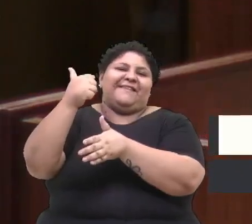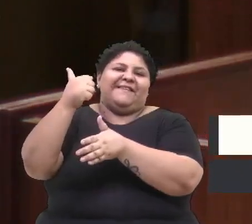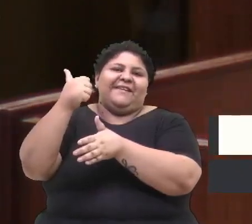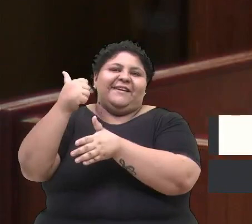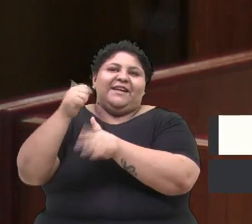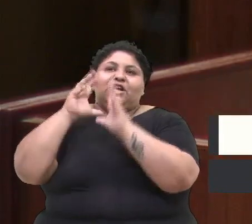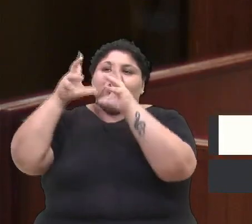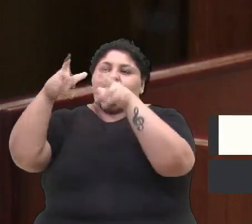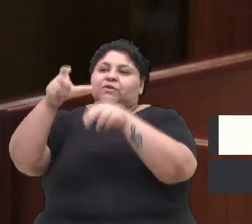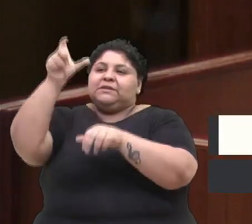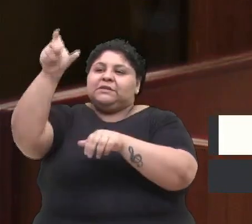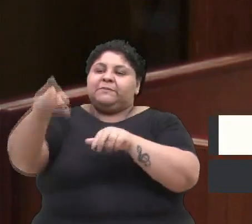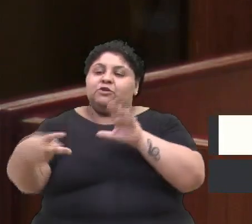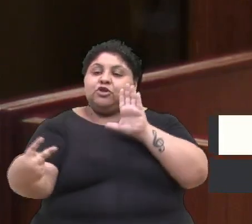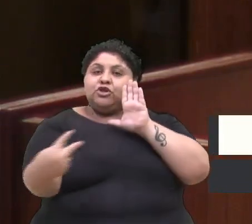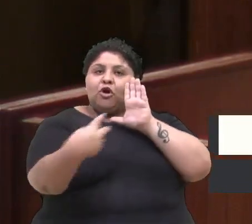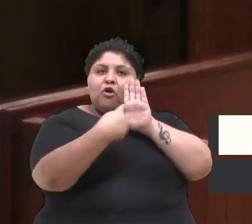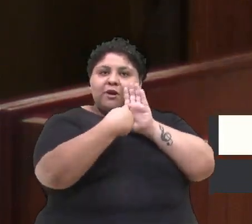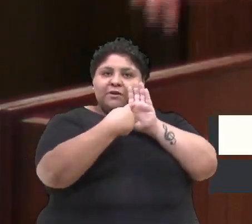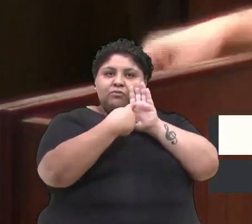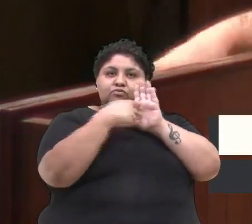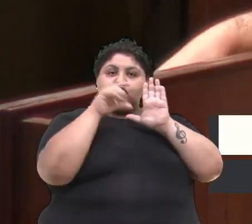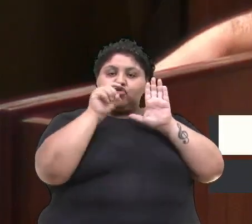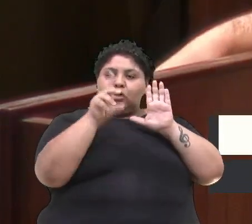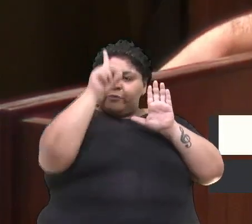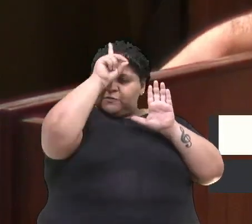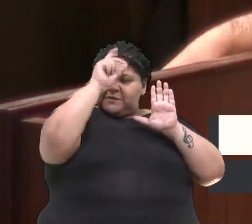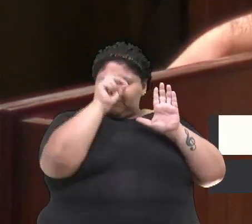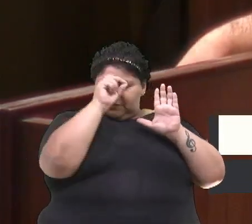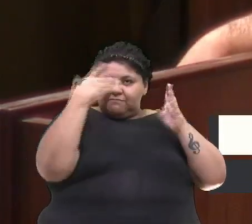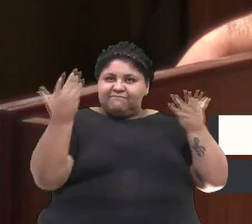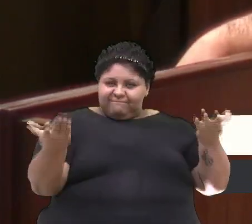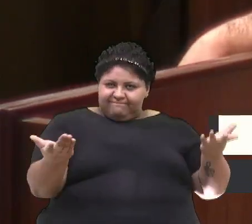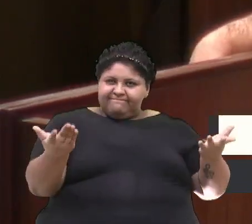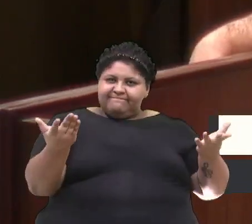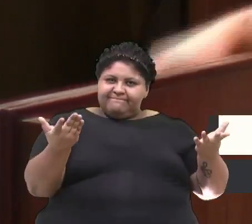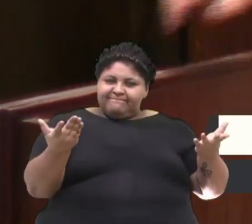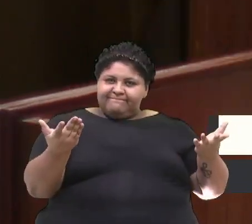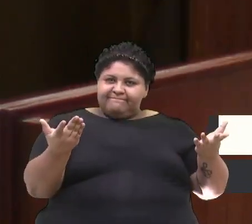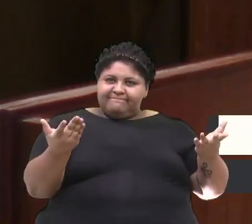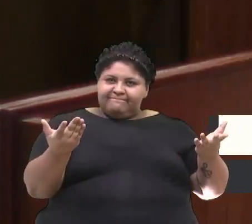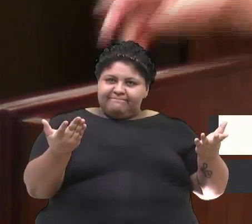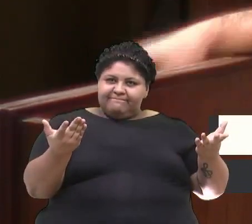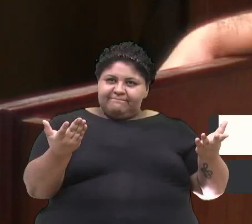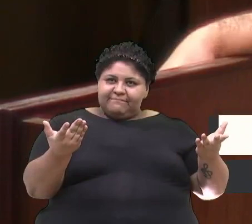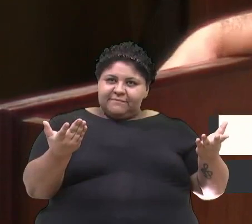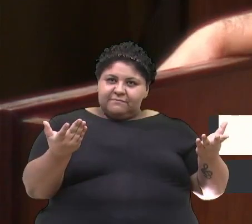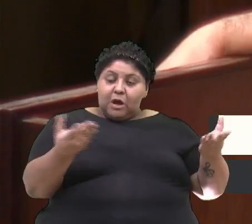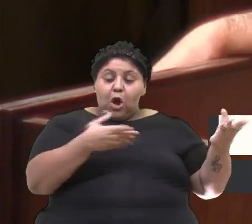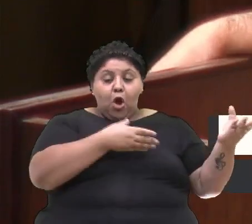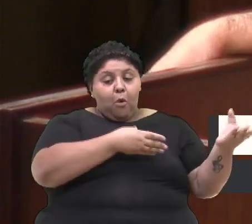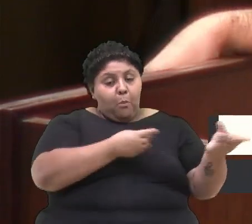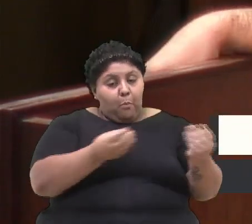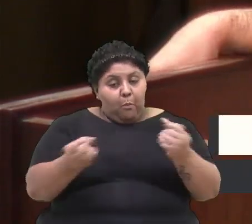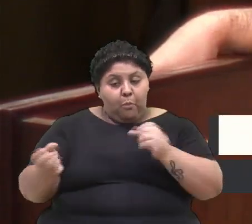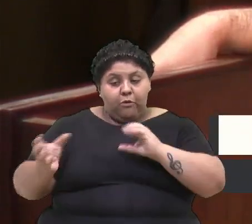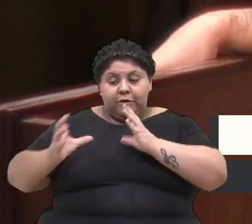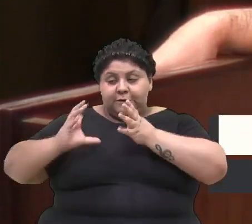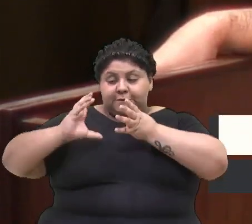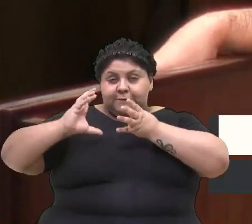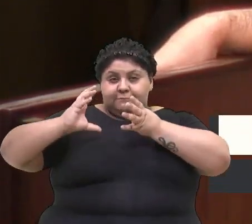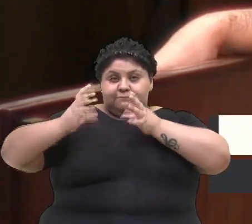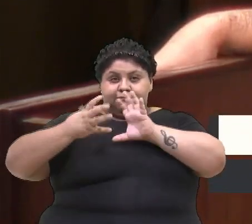e os interesses, né, estão muitos, tá aflorado ali. E eu quero dizer que essa